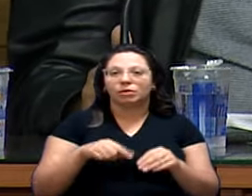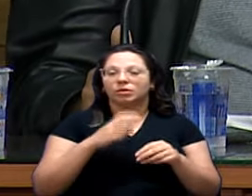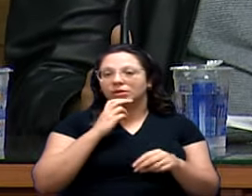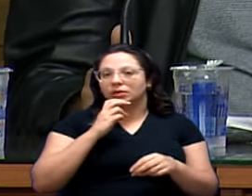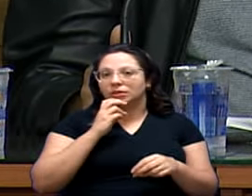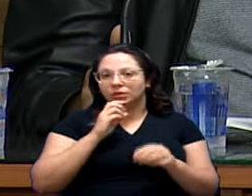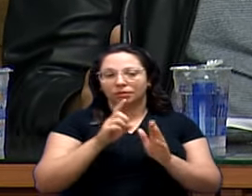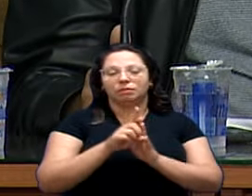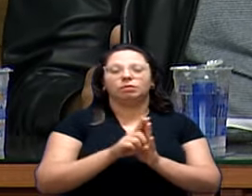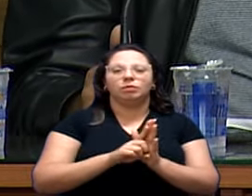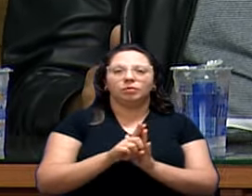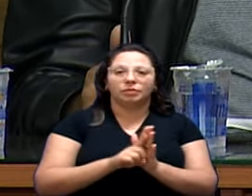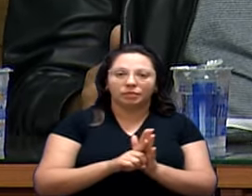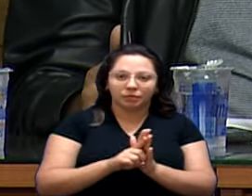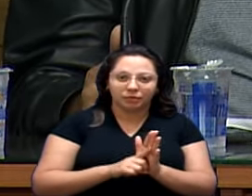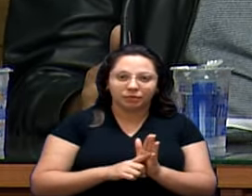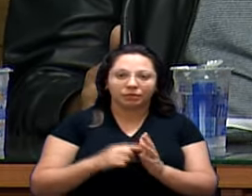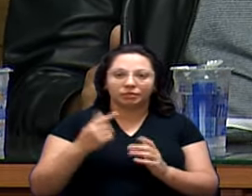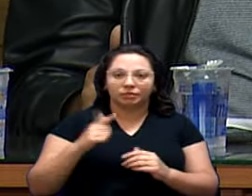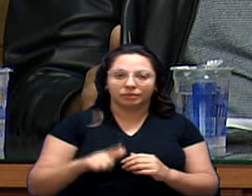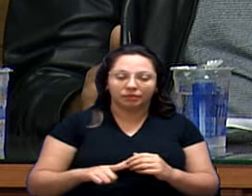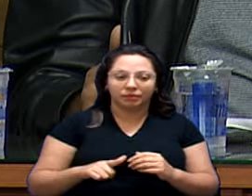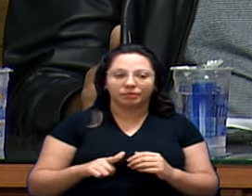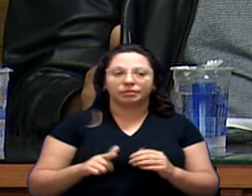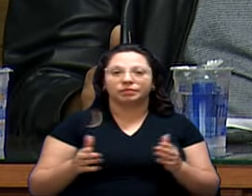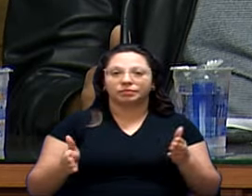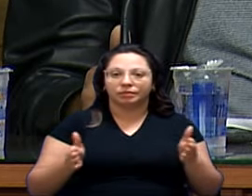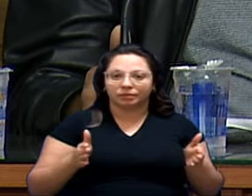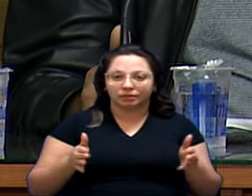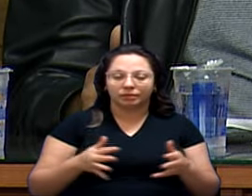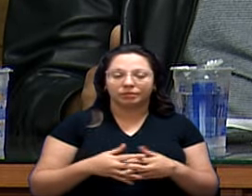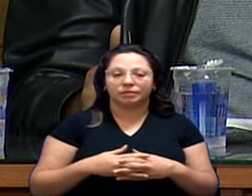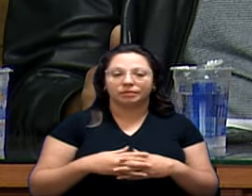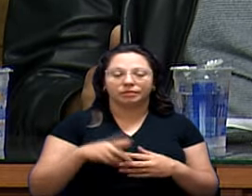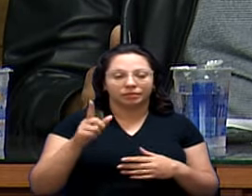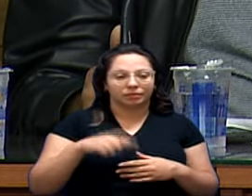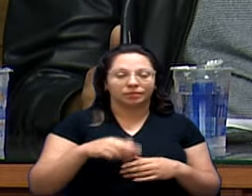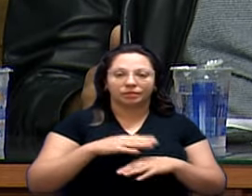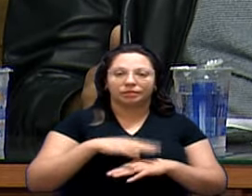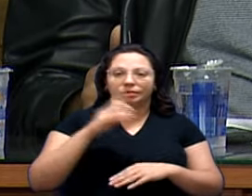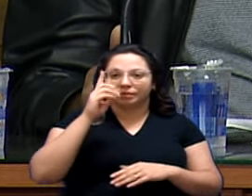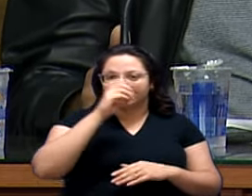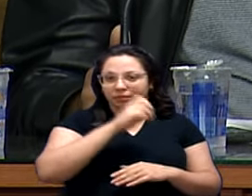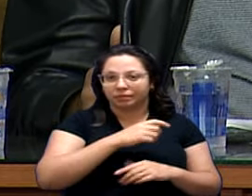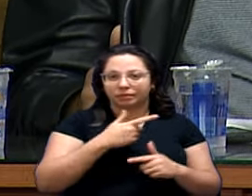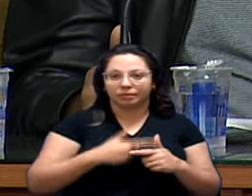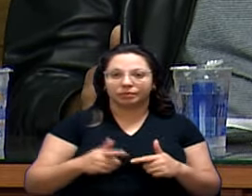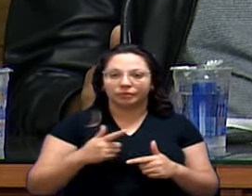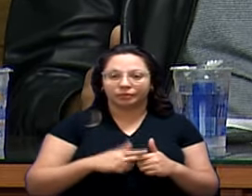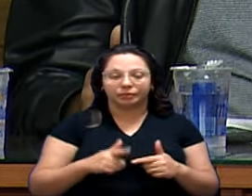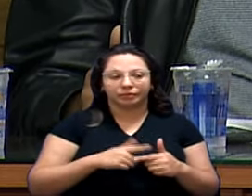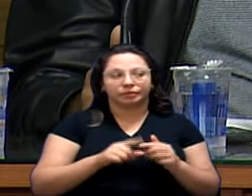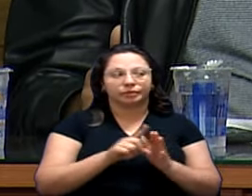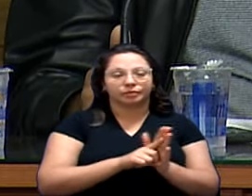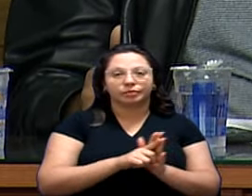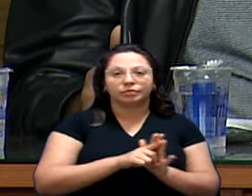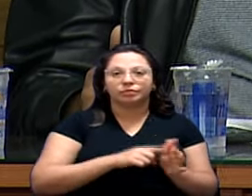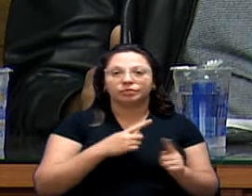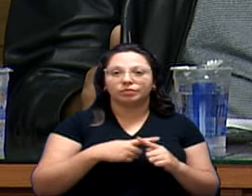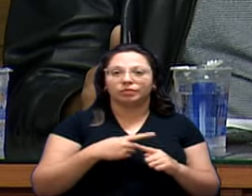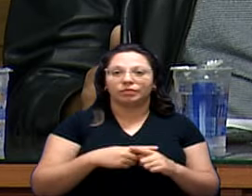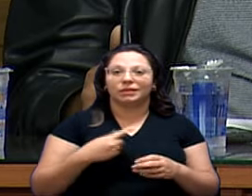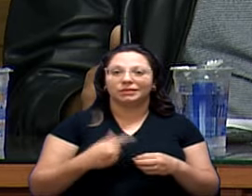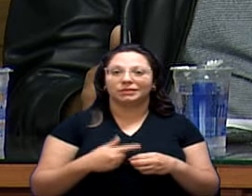fiscalizar mas nós temos um Sim nós temos um grande problema que é na fiscalização Porque como a cidade é grande e a faixa de rios que